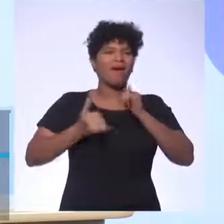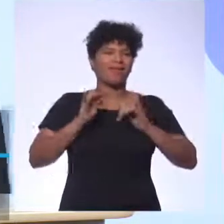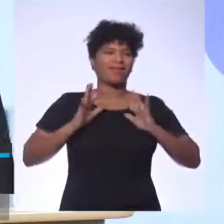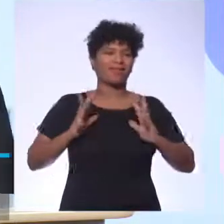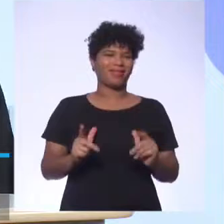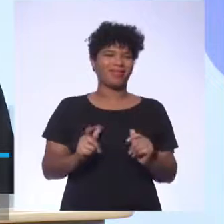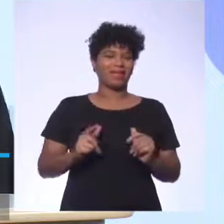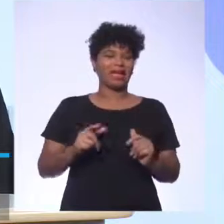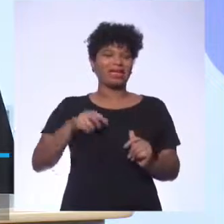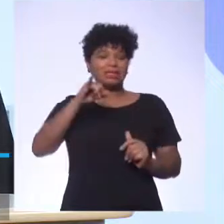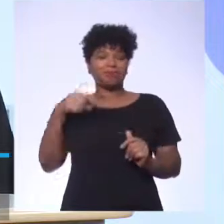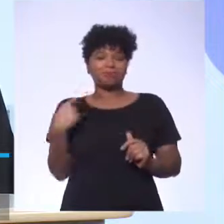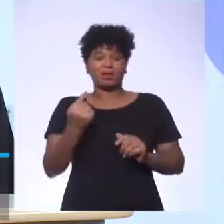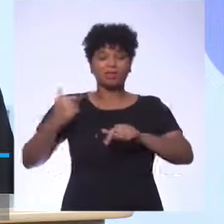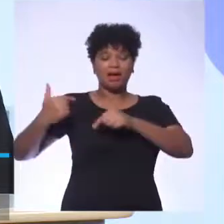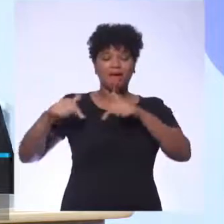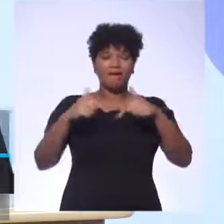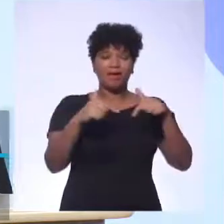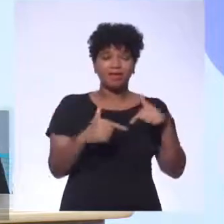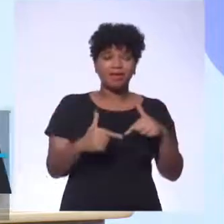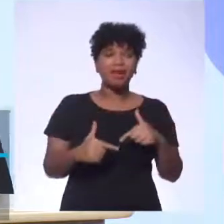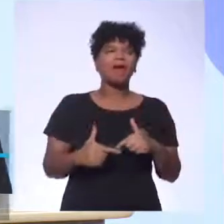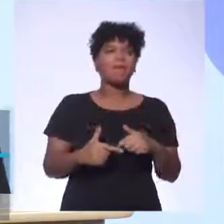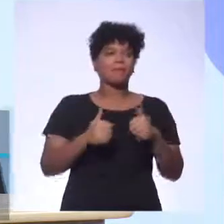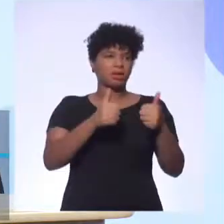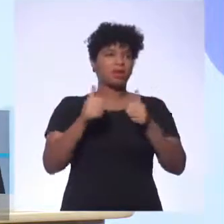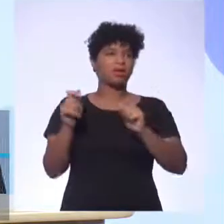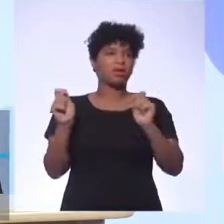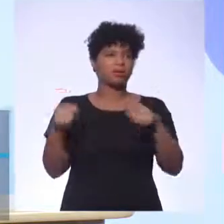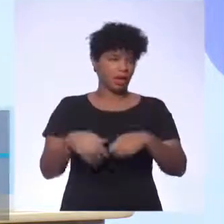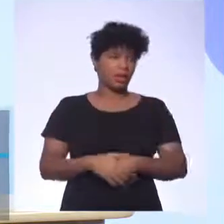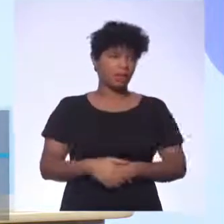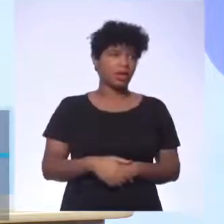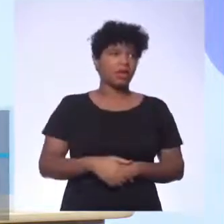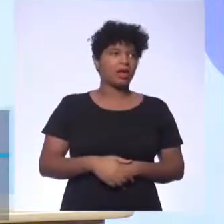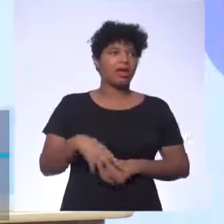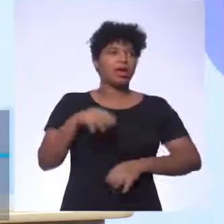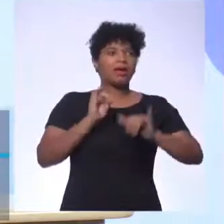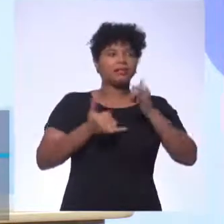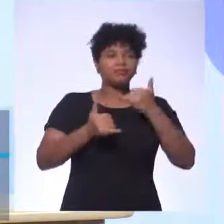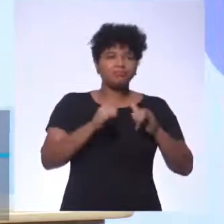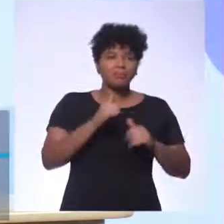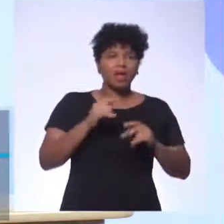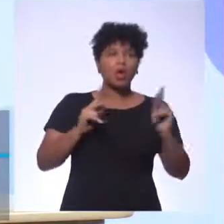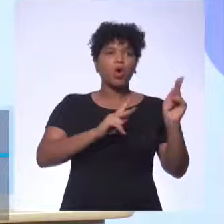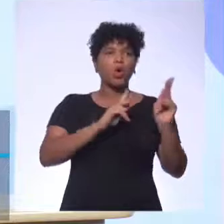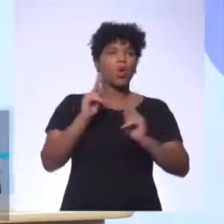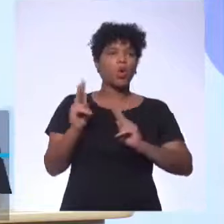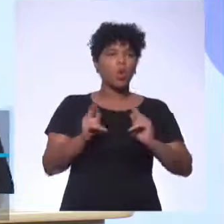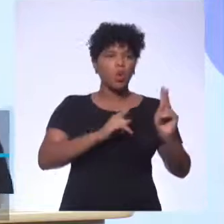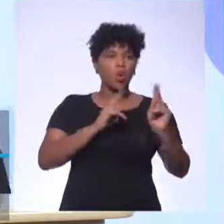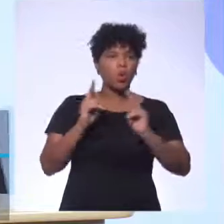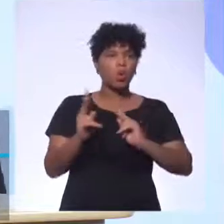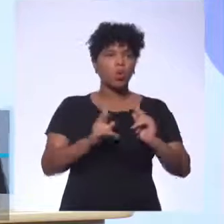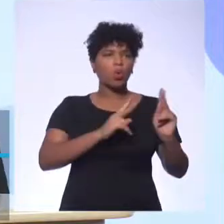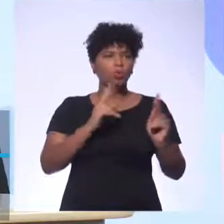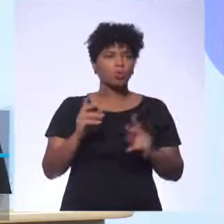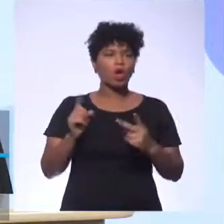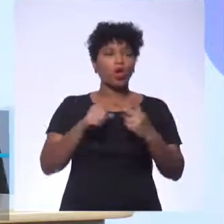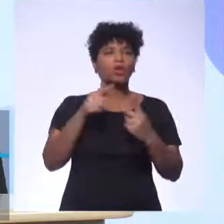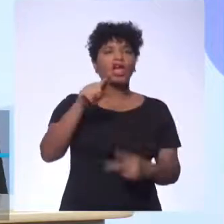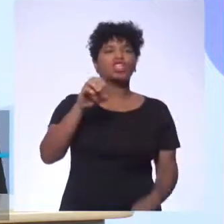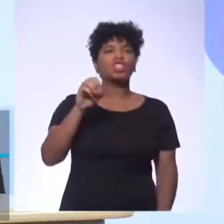Porque para gerar tanto a energia eólica como a energia geotérmica, como você vai mostrar daqui a